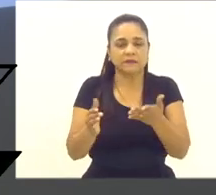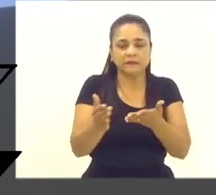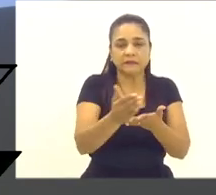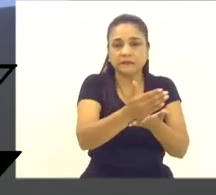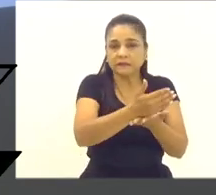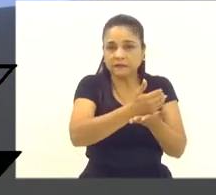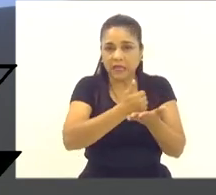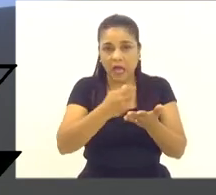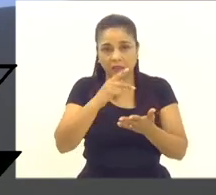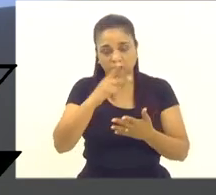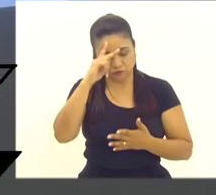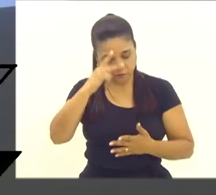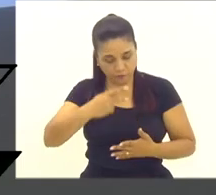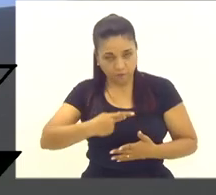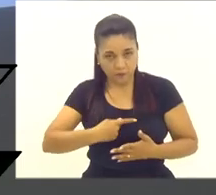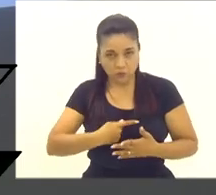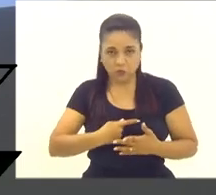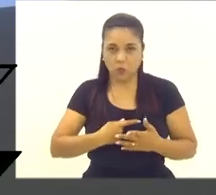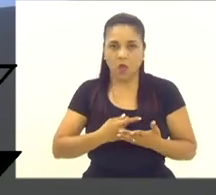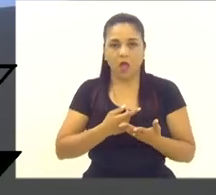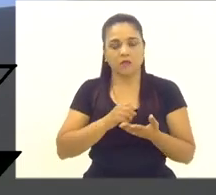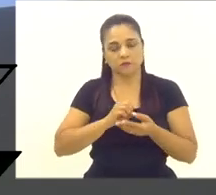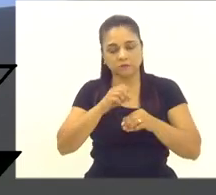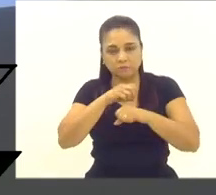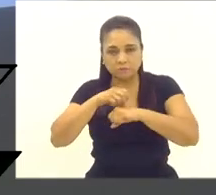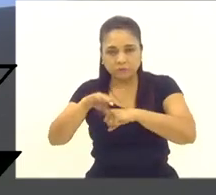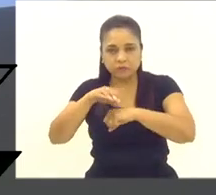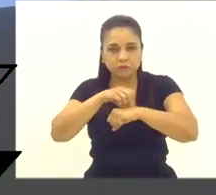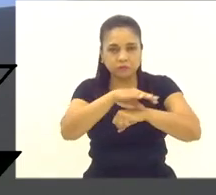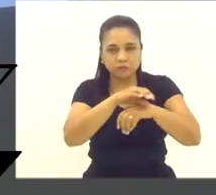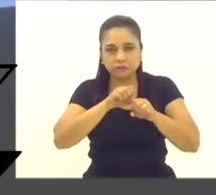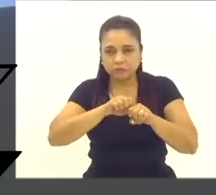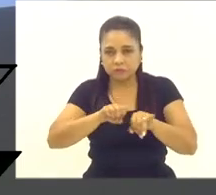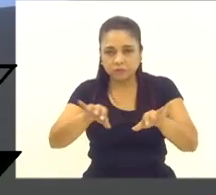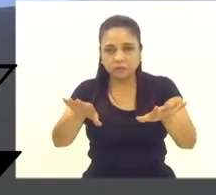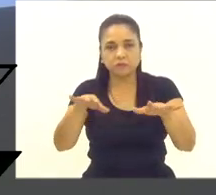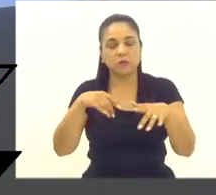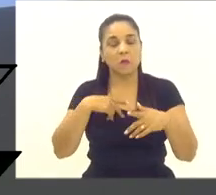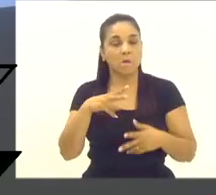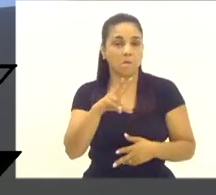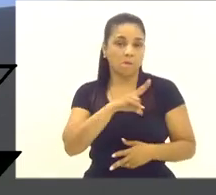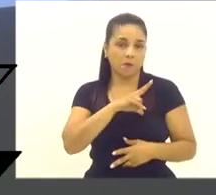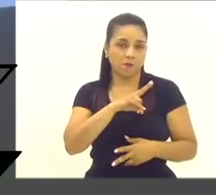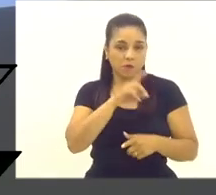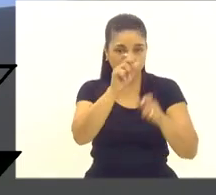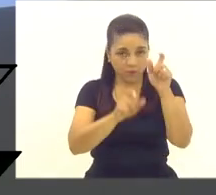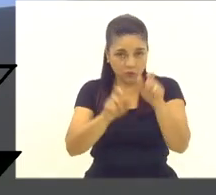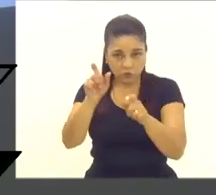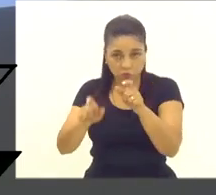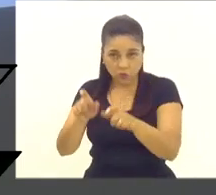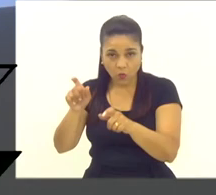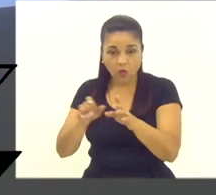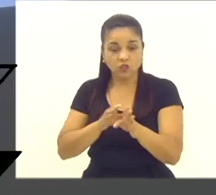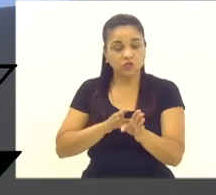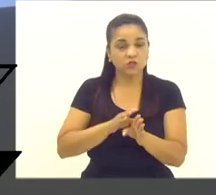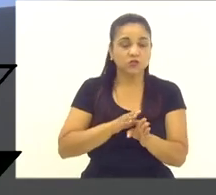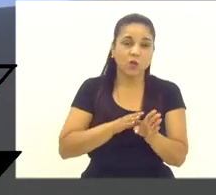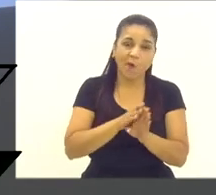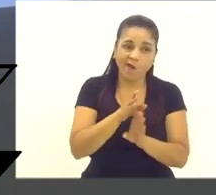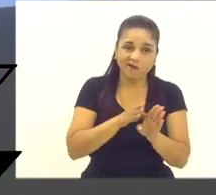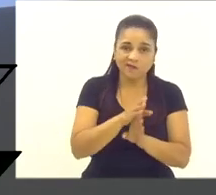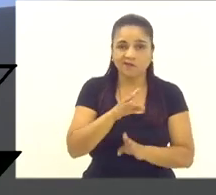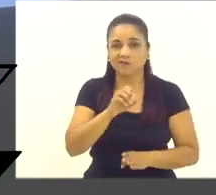pessoais vazamento de dados pessoais e privados muitas vezes da orientação sexual